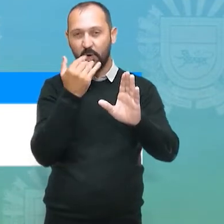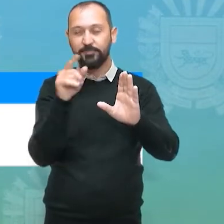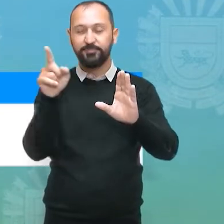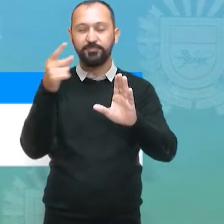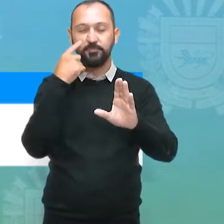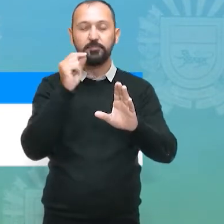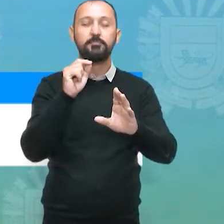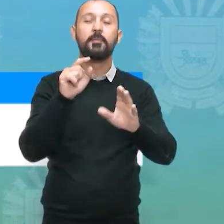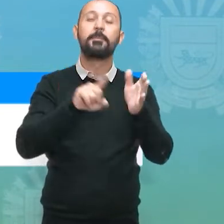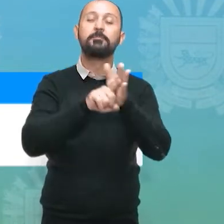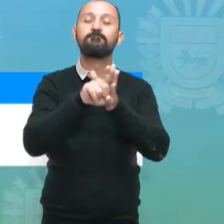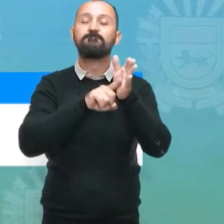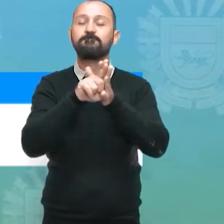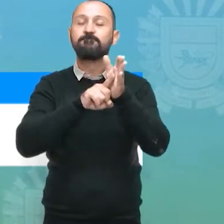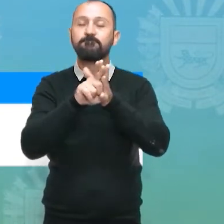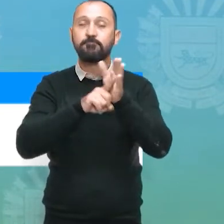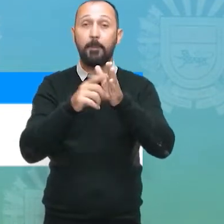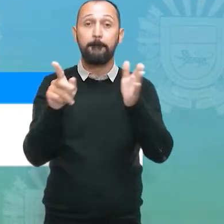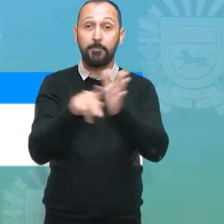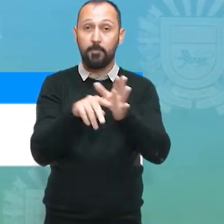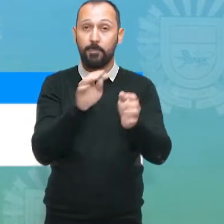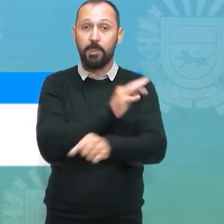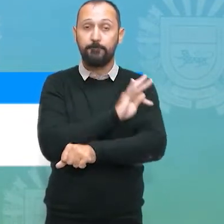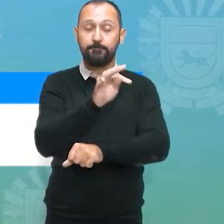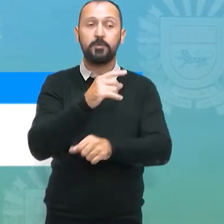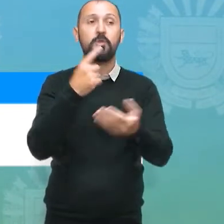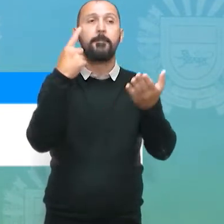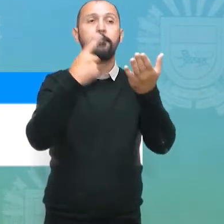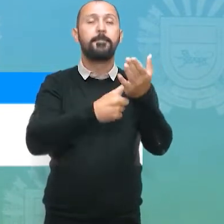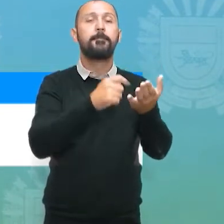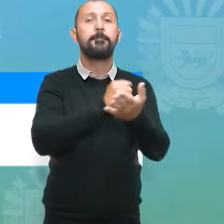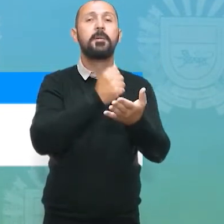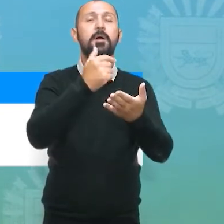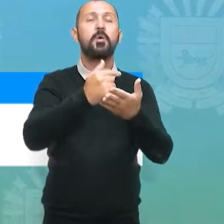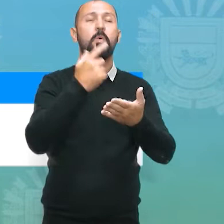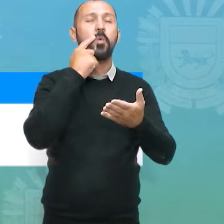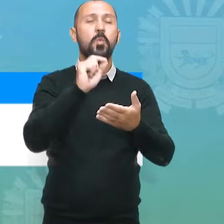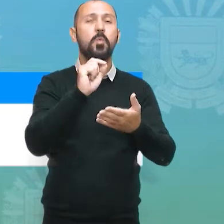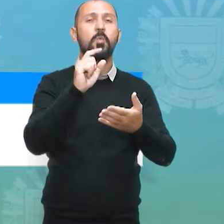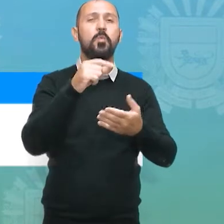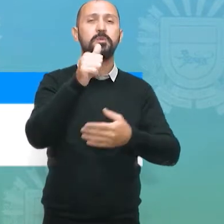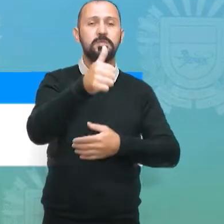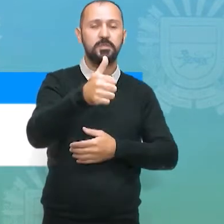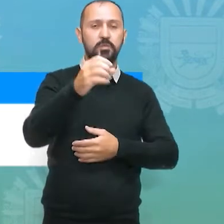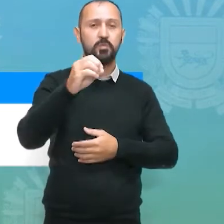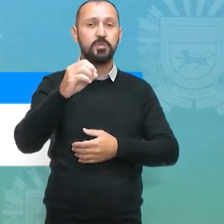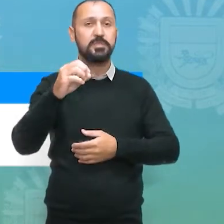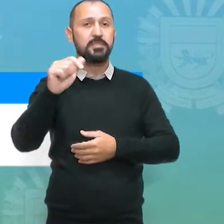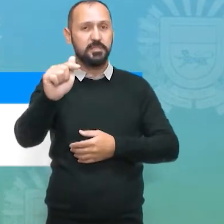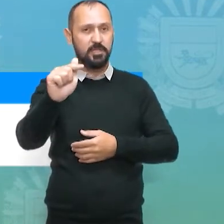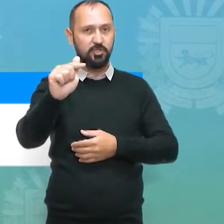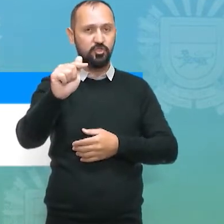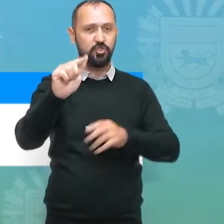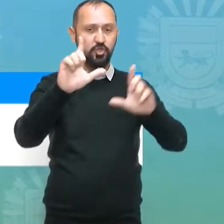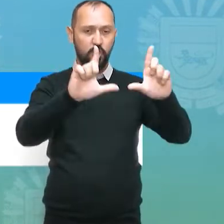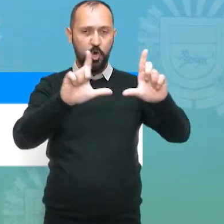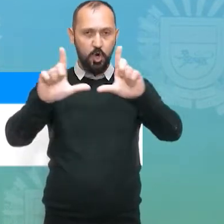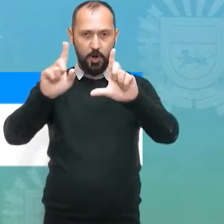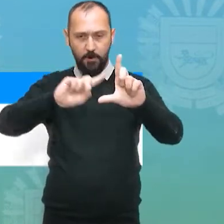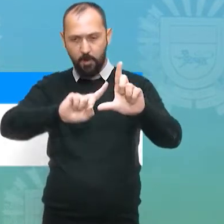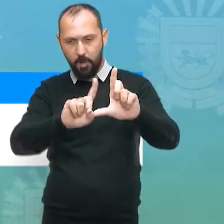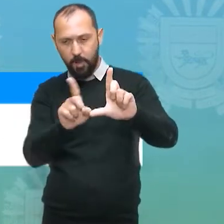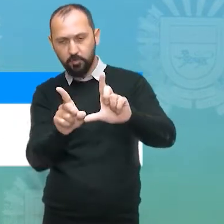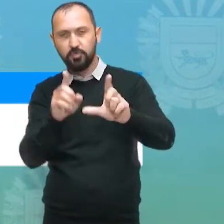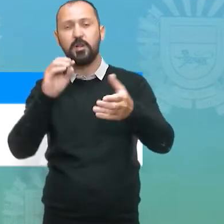para irem para a perícia, e também já marcamos a retirada dos 107 relógios restantes para